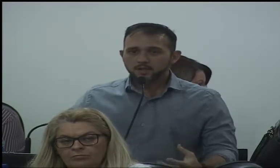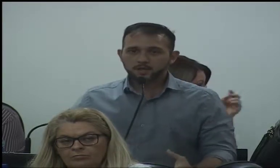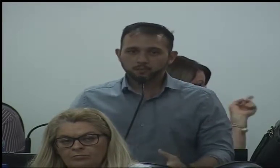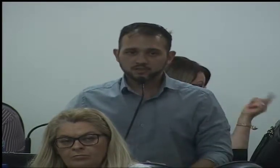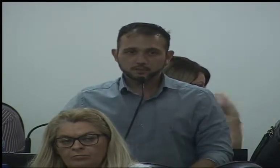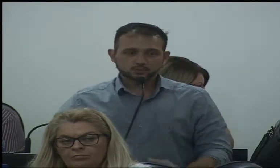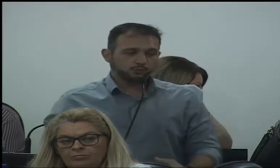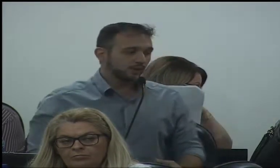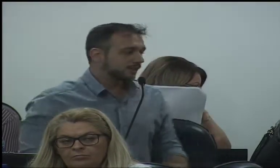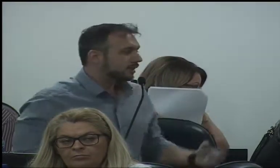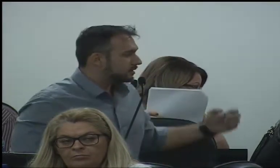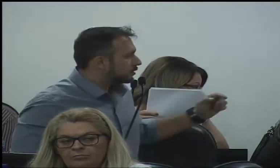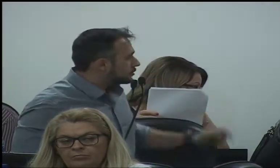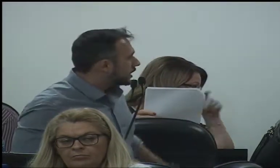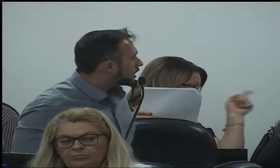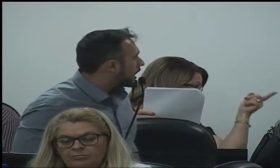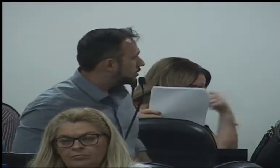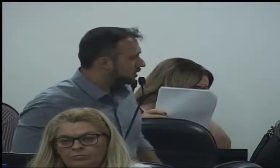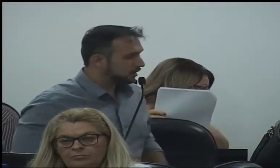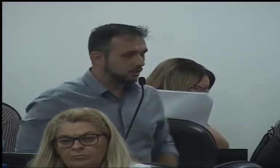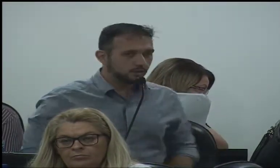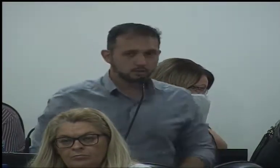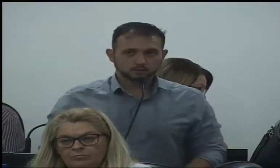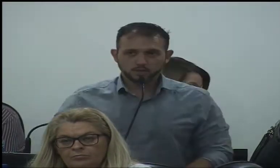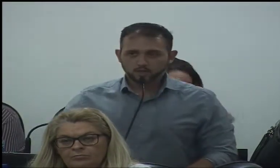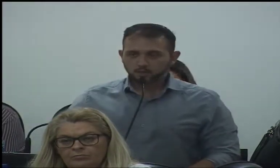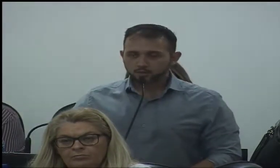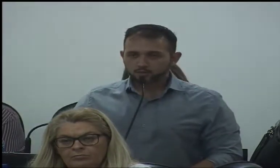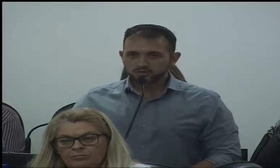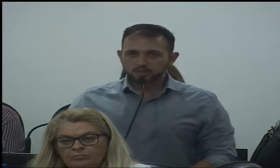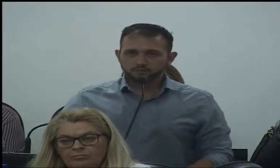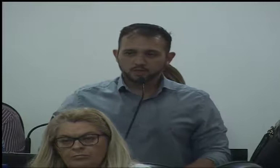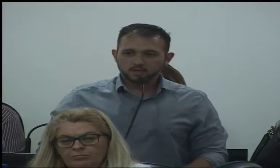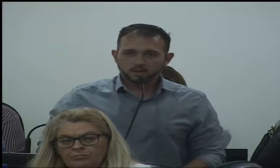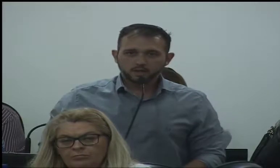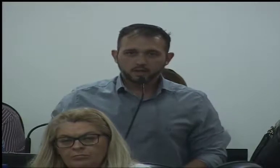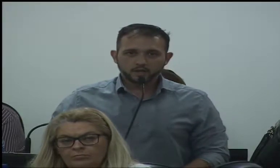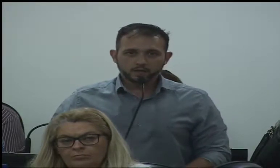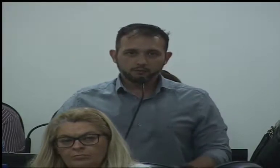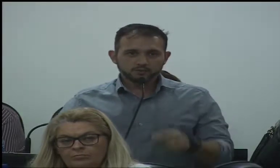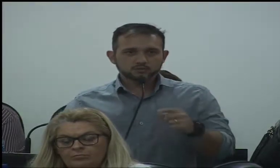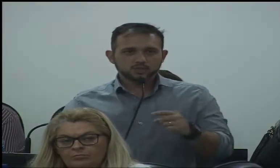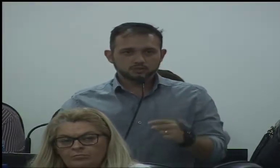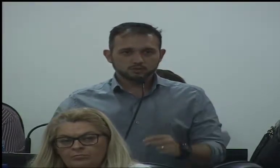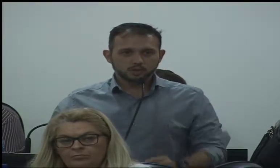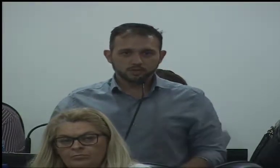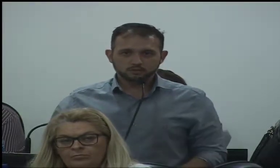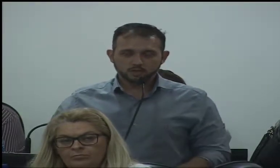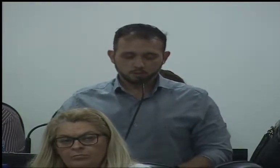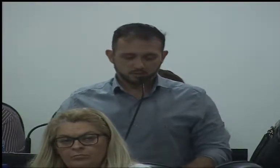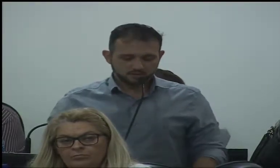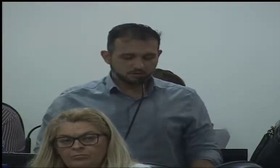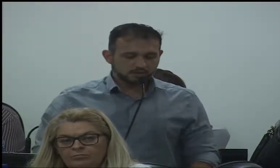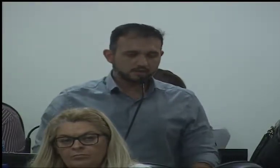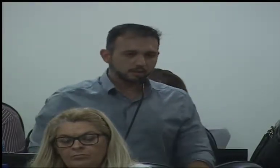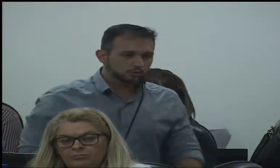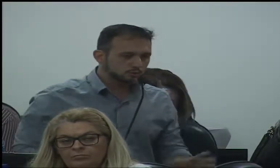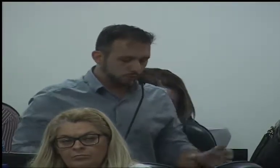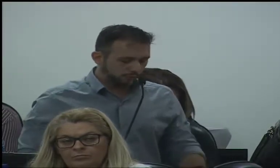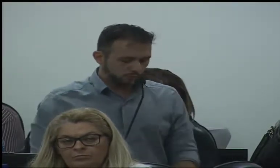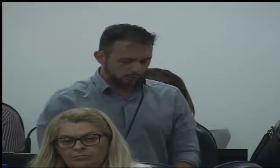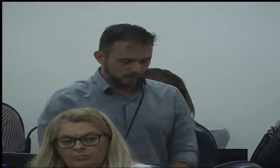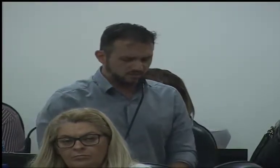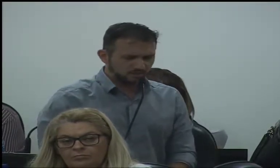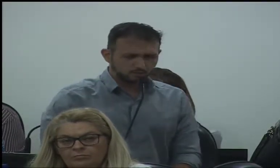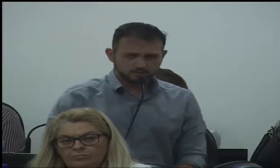que possamos fortalecer os mercados aqui de dentro. Inclusive, eu fiz um questionamento na comissão e até todo